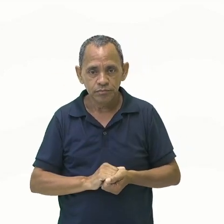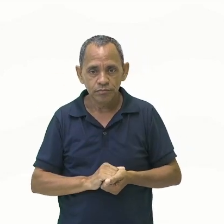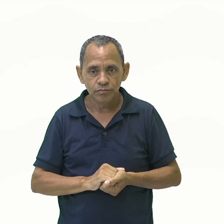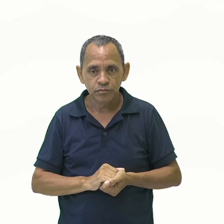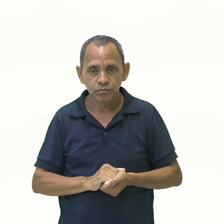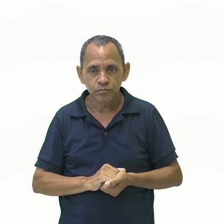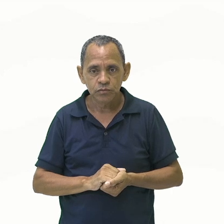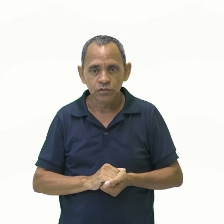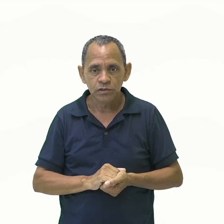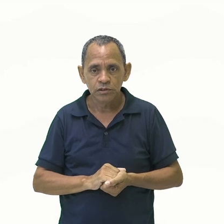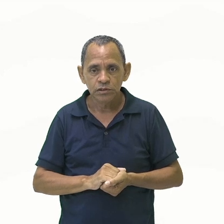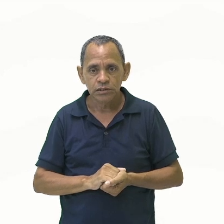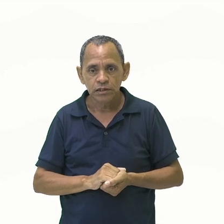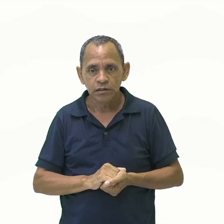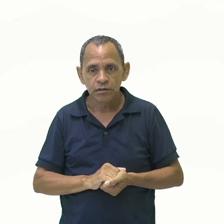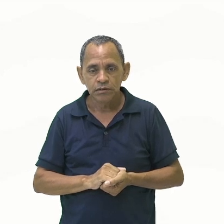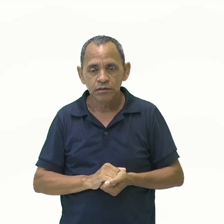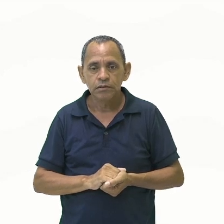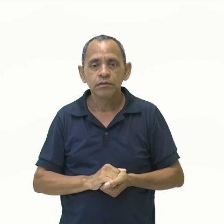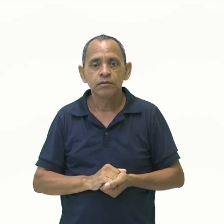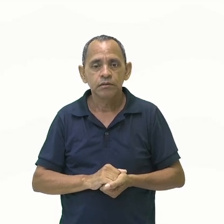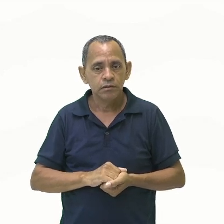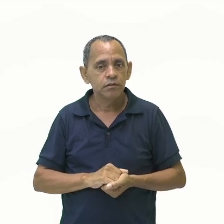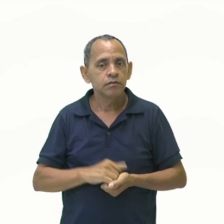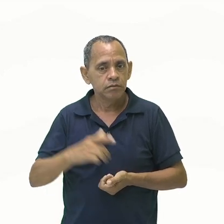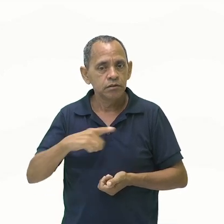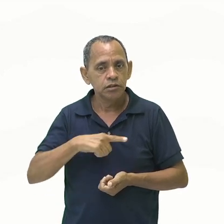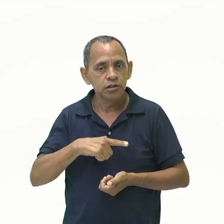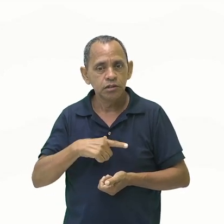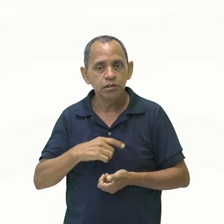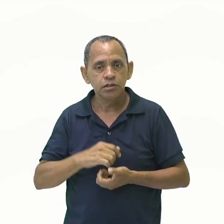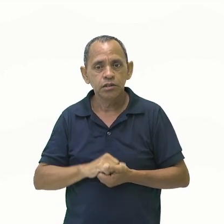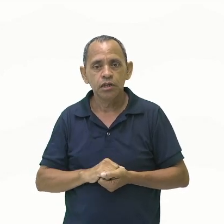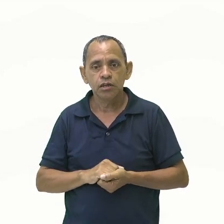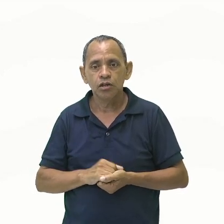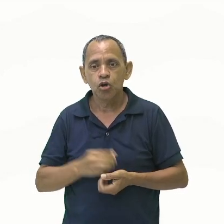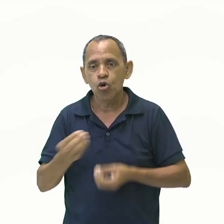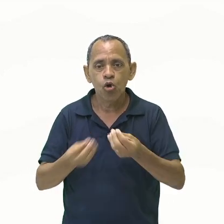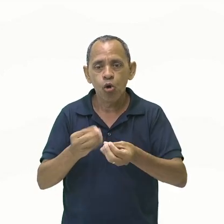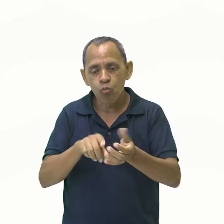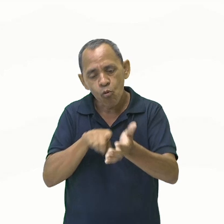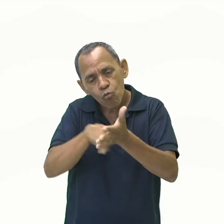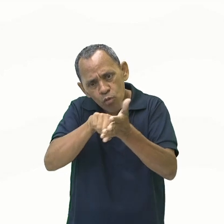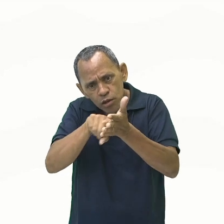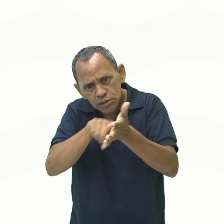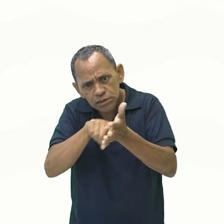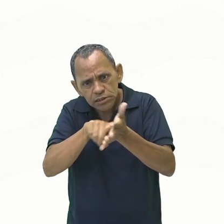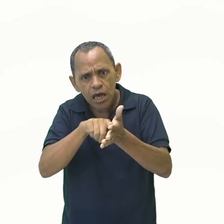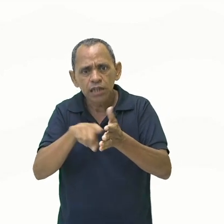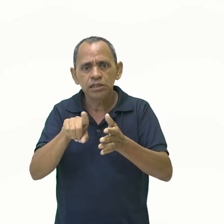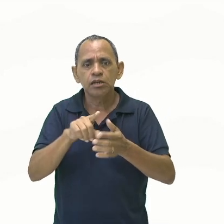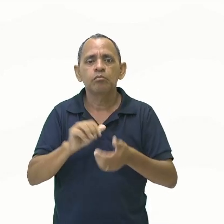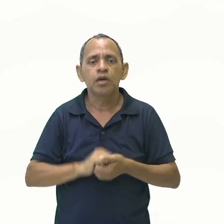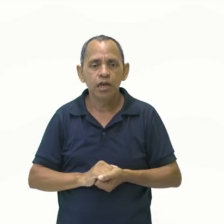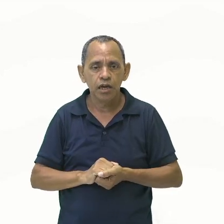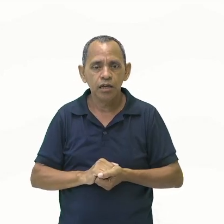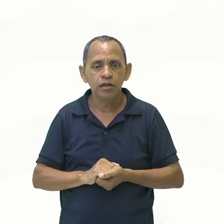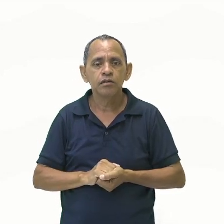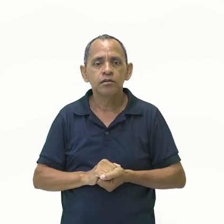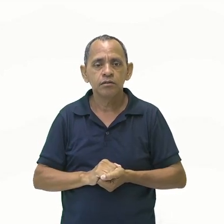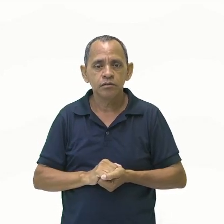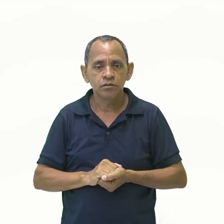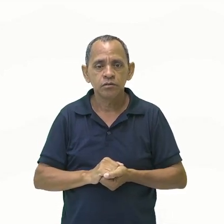espécies essa fiscalização, por assim dizer, eu acho que fica melhor, tá bom? Executar ações das políticas nacionais de